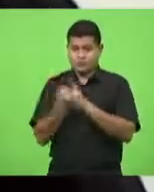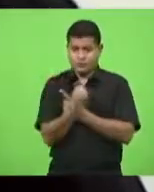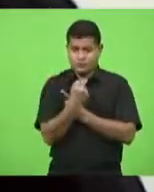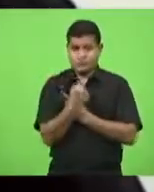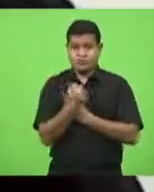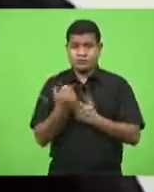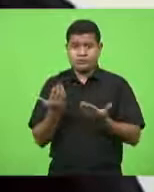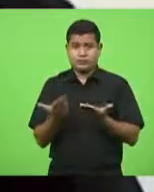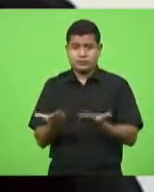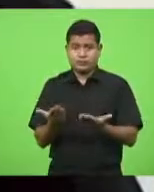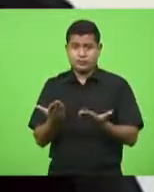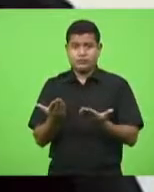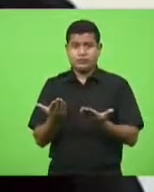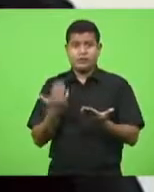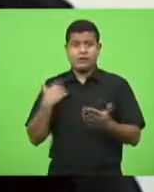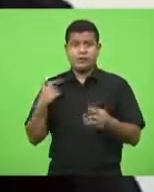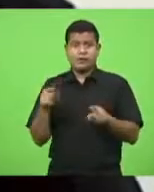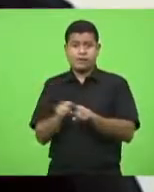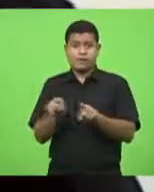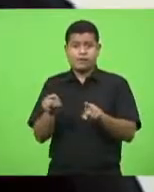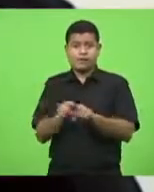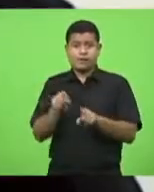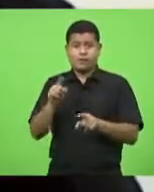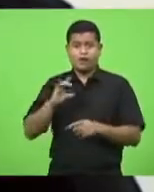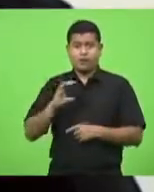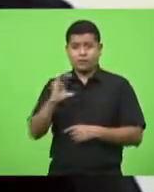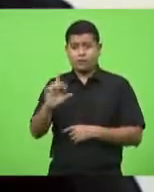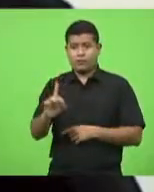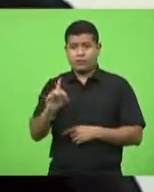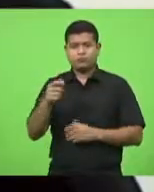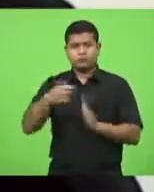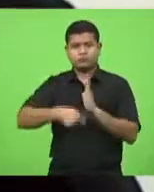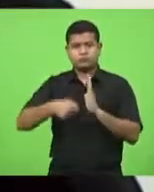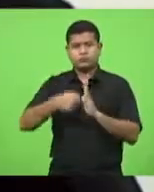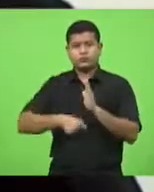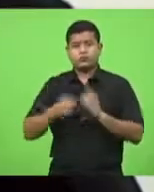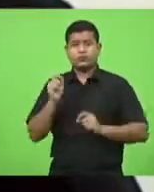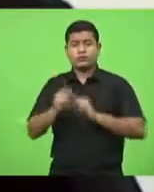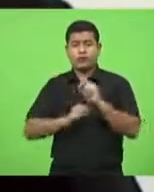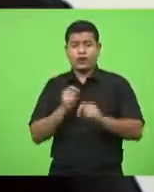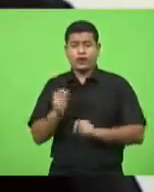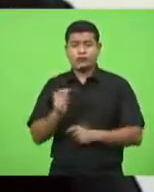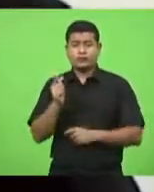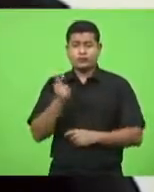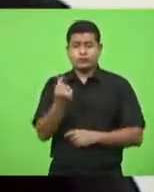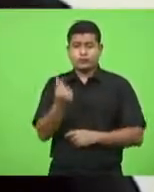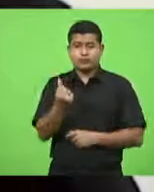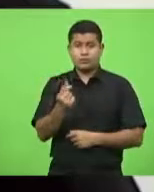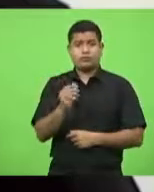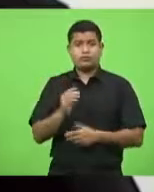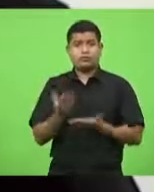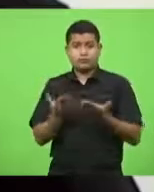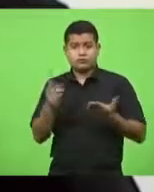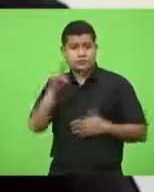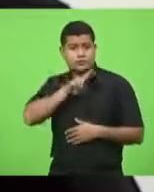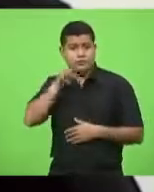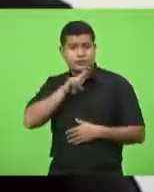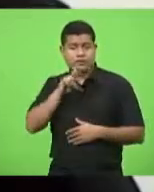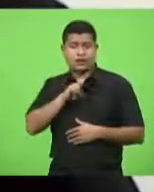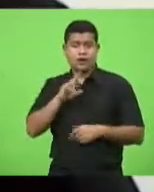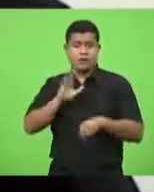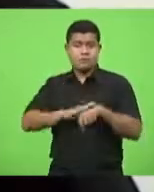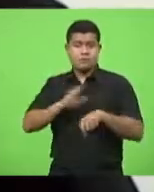Vida, que também coordena, estão na luta por um auxílio emergencial que venha também do governo